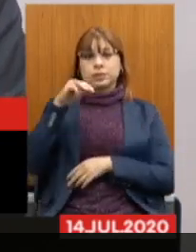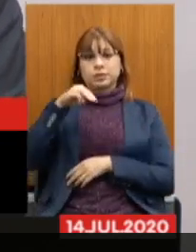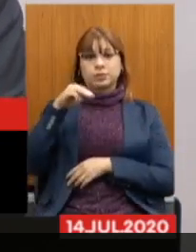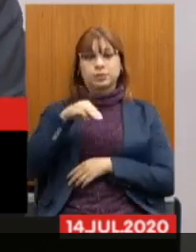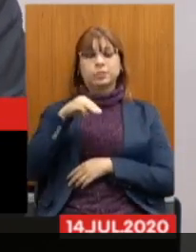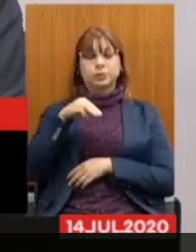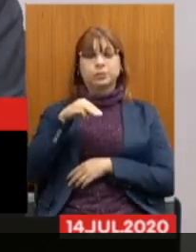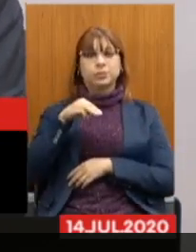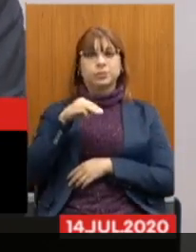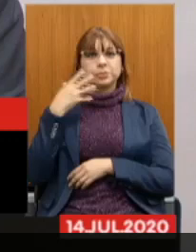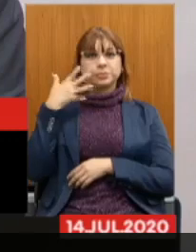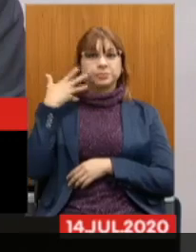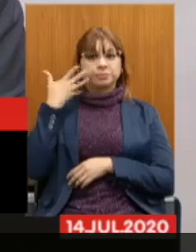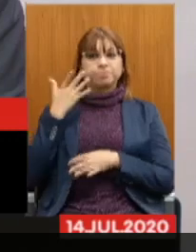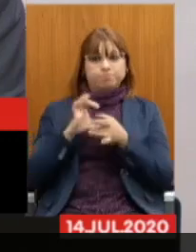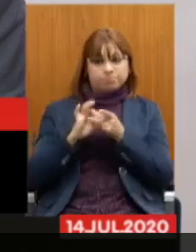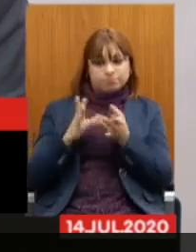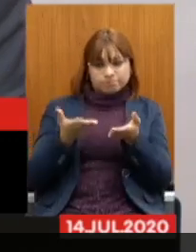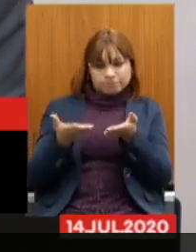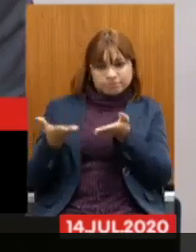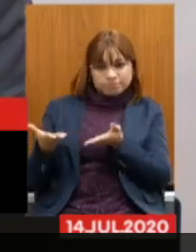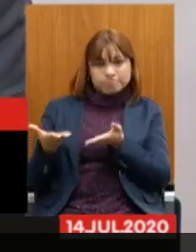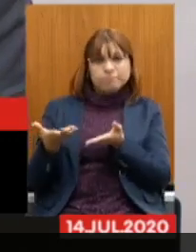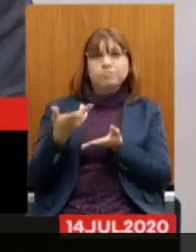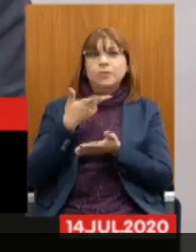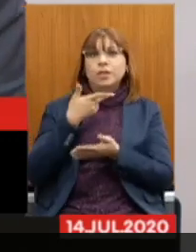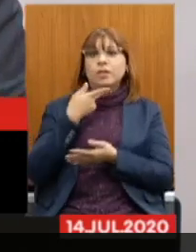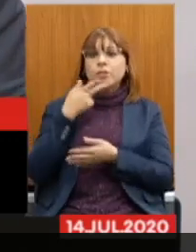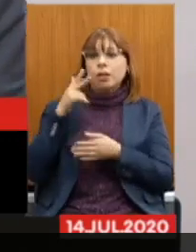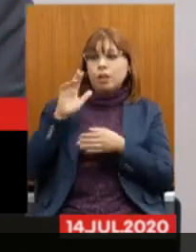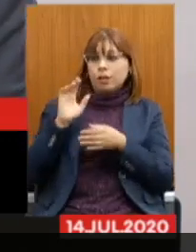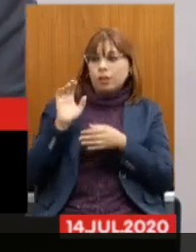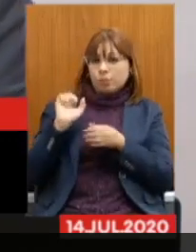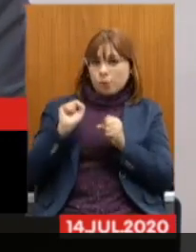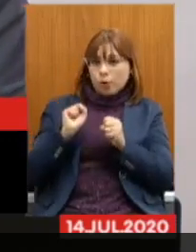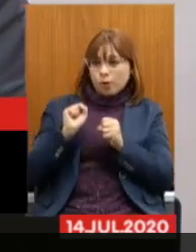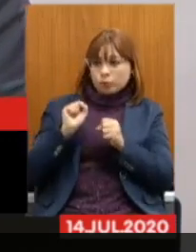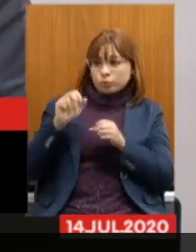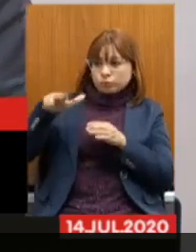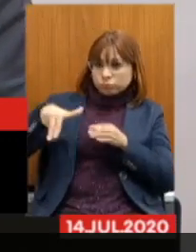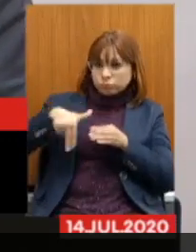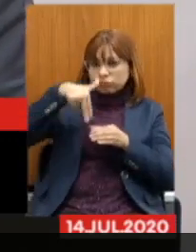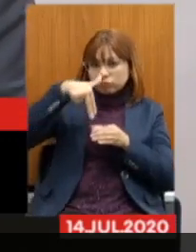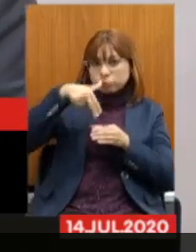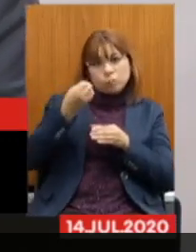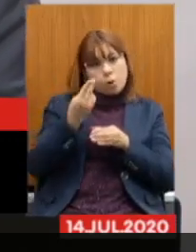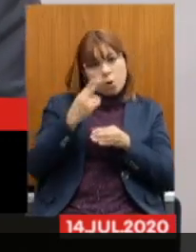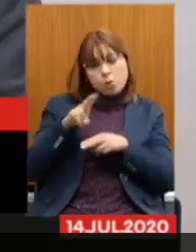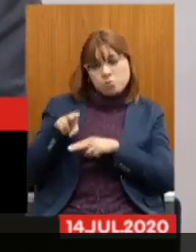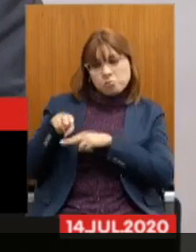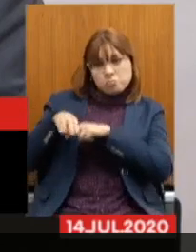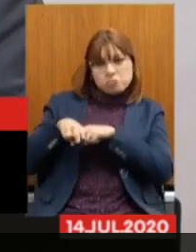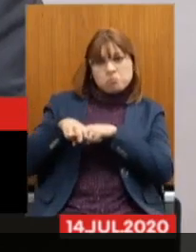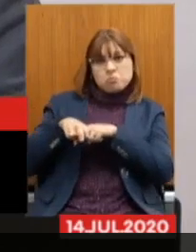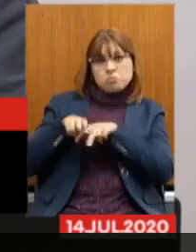fica à vontade, doutora Célia, de falar da tribuna ou aqui sentada conosco.